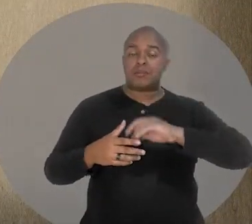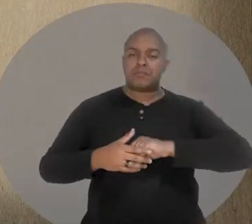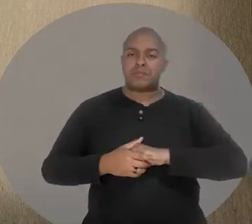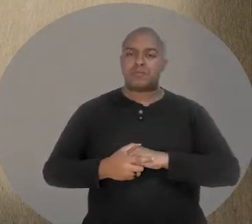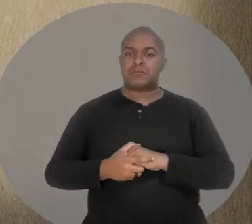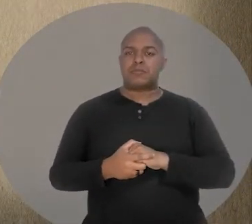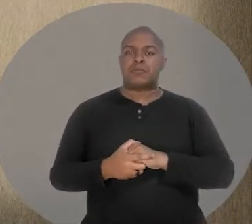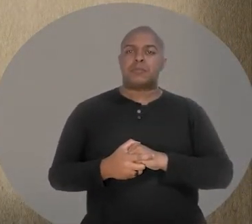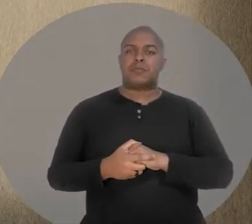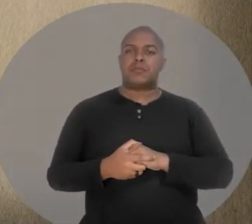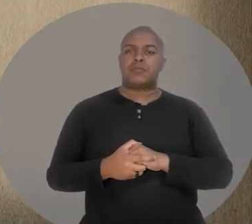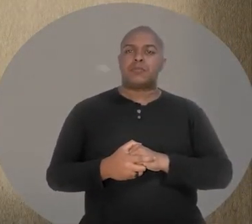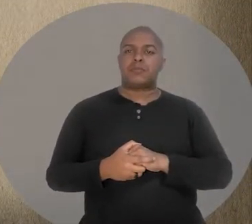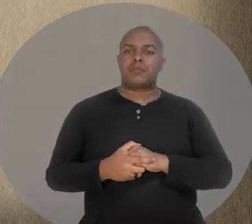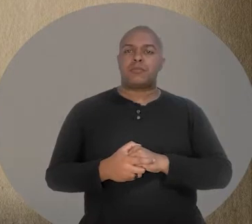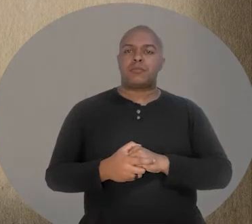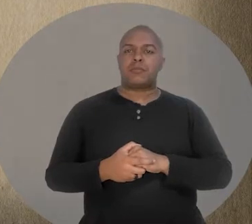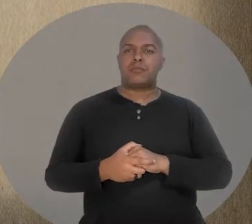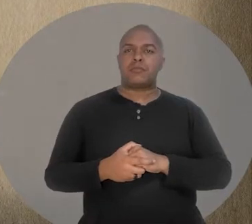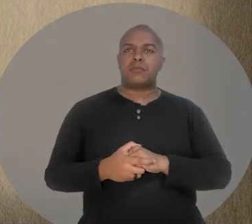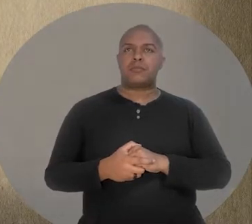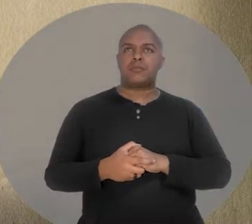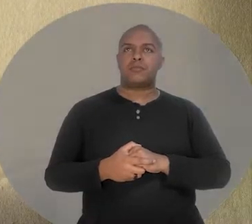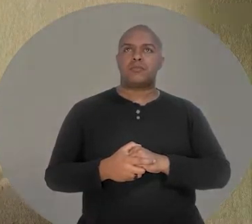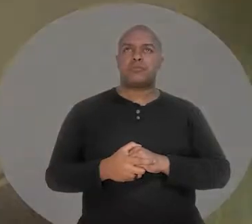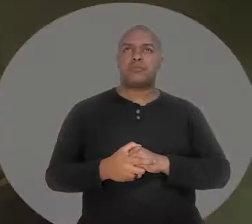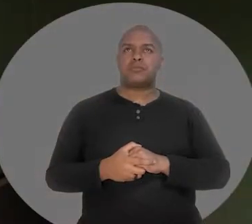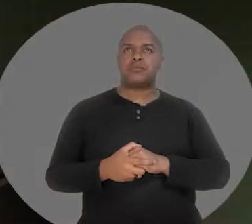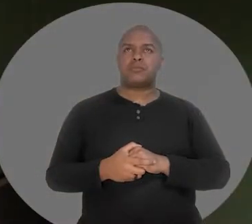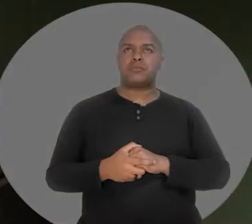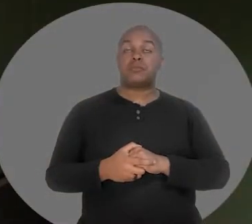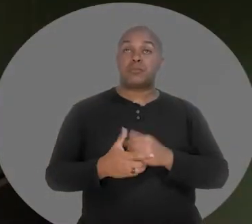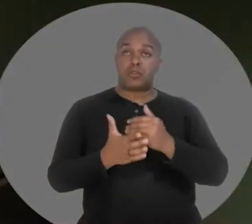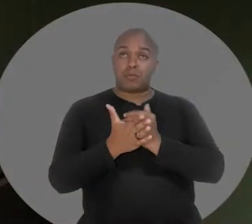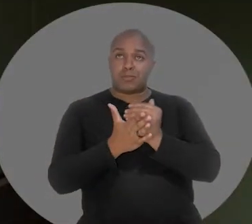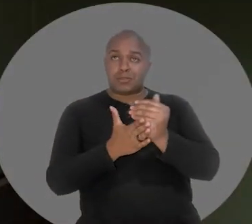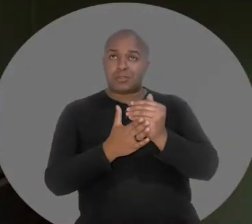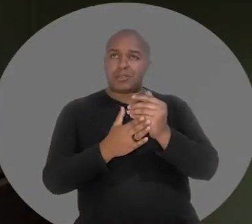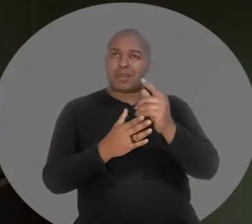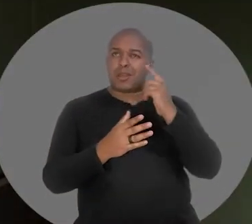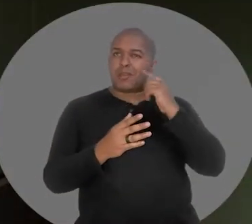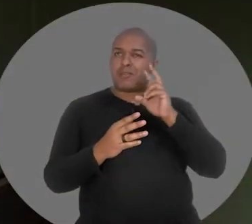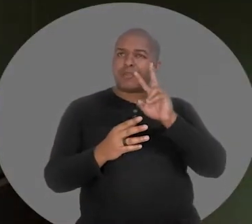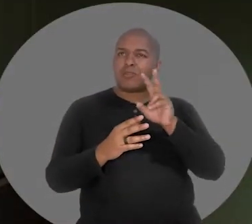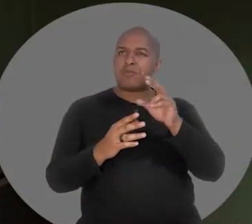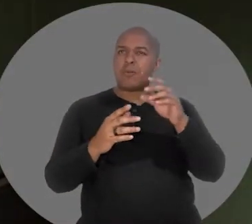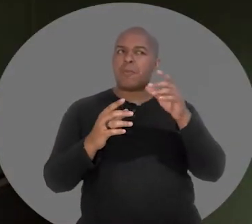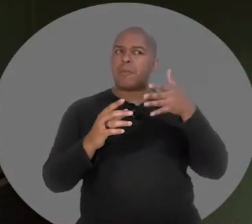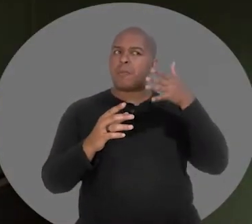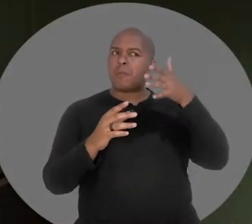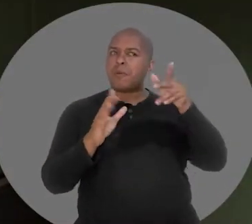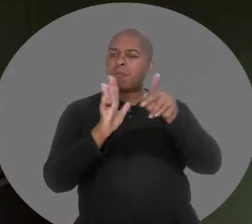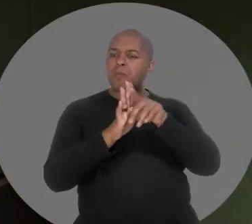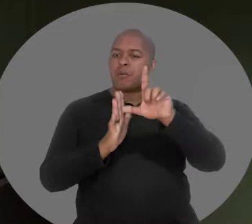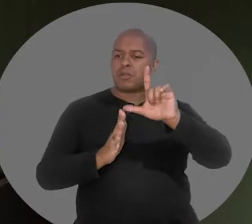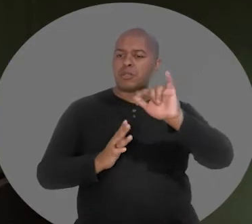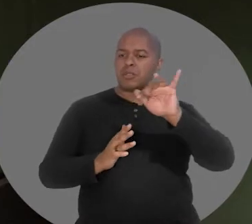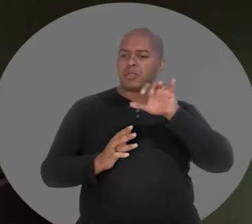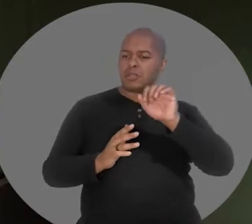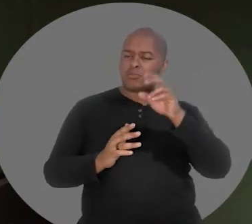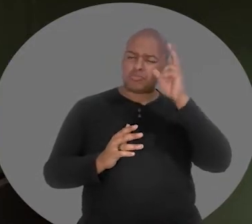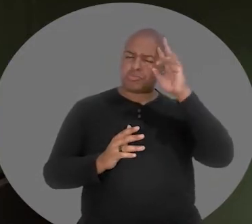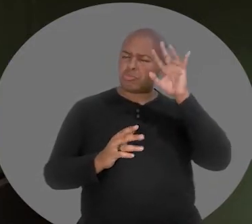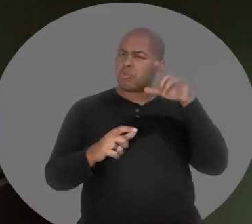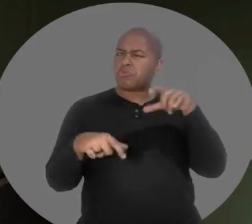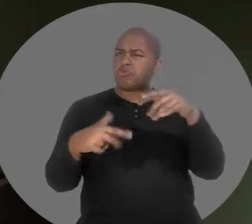com Lígia. Foto de Lígia jovem, tem um largo sorriso. Começou eu assistindo uma palestra da Lígia, não me